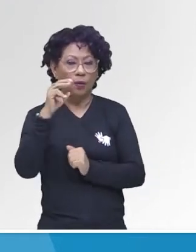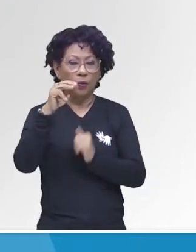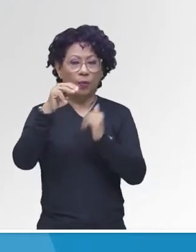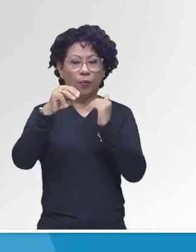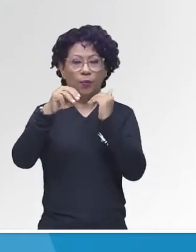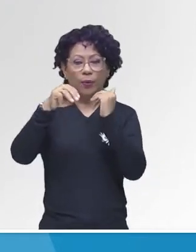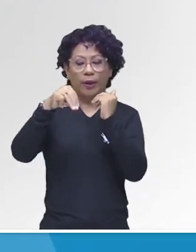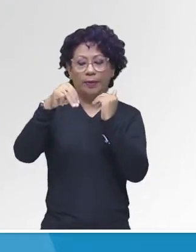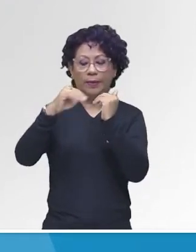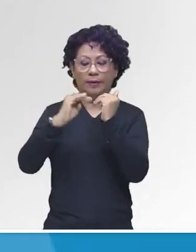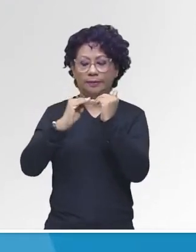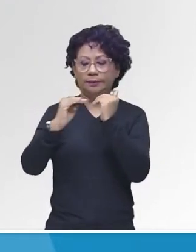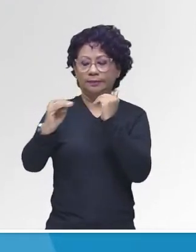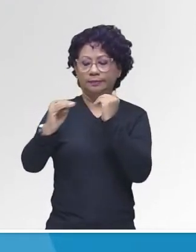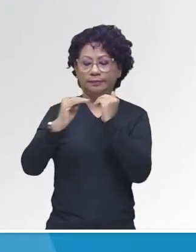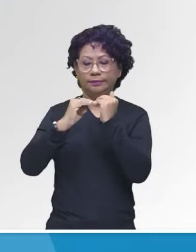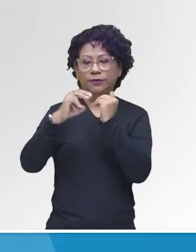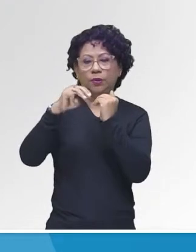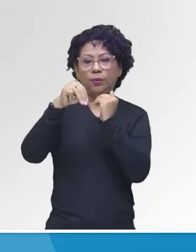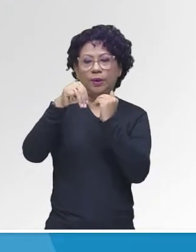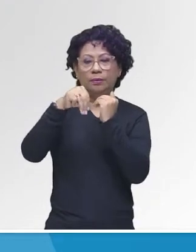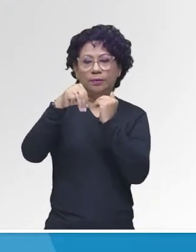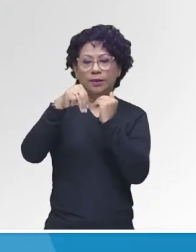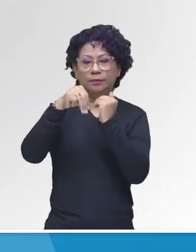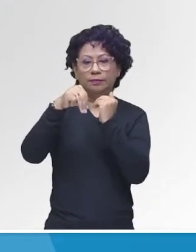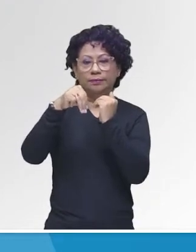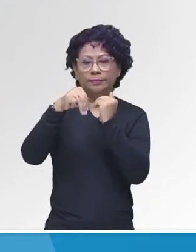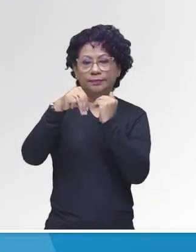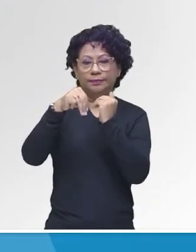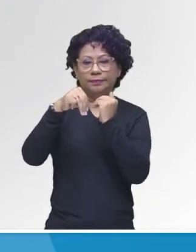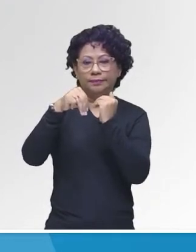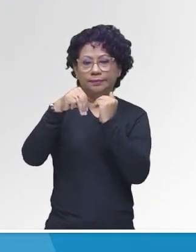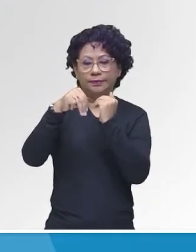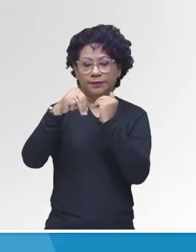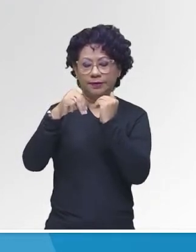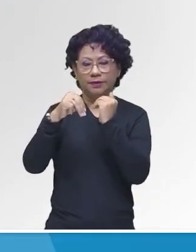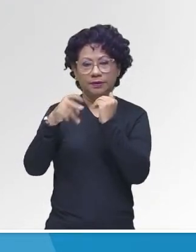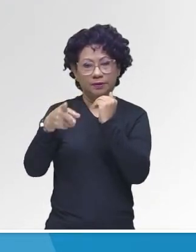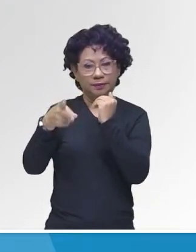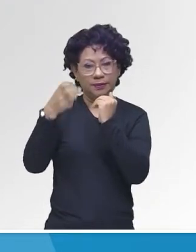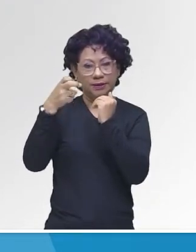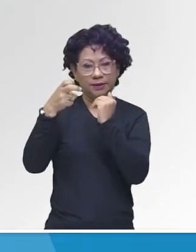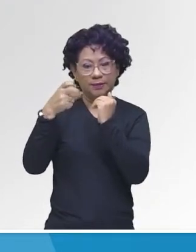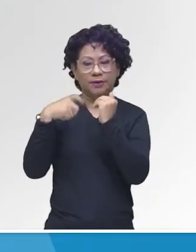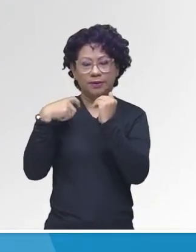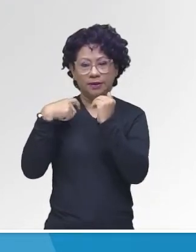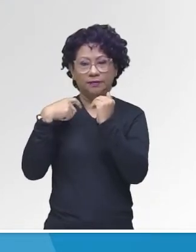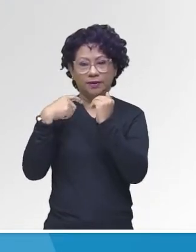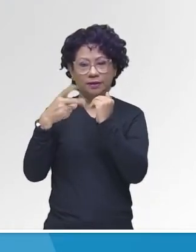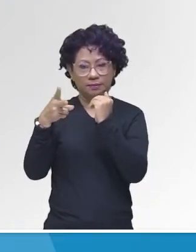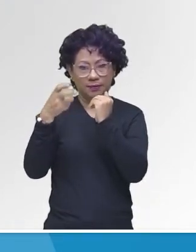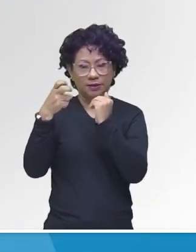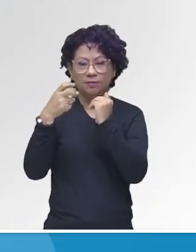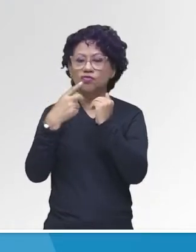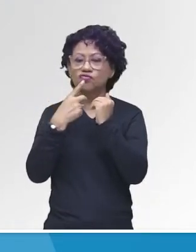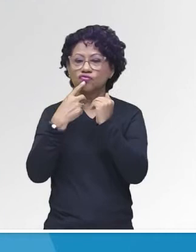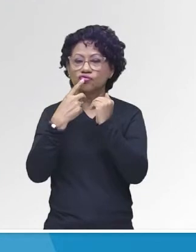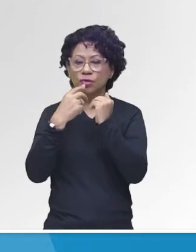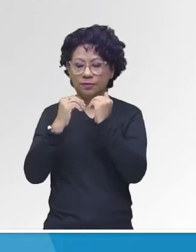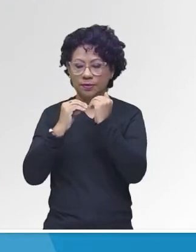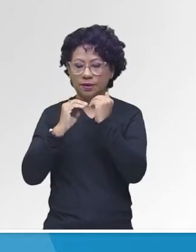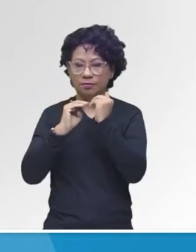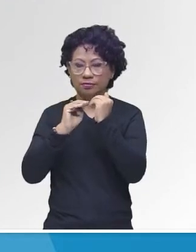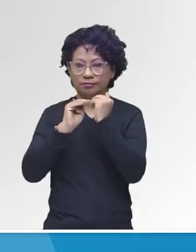ponto M, ele está aqui numa reta, né? Essa reta vermelha aqui, ó. Ele e o ponto I